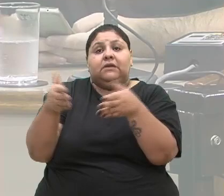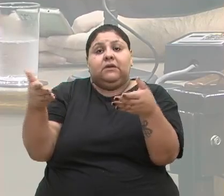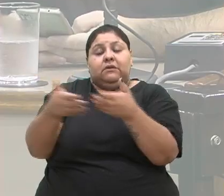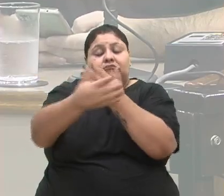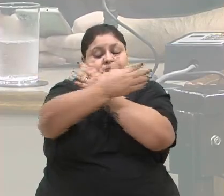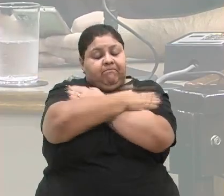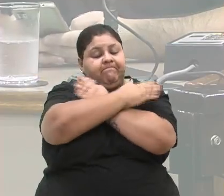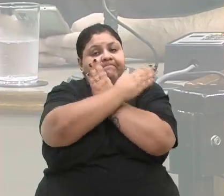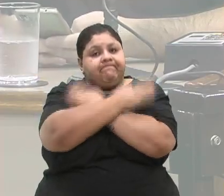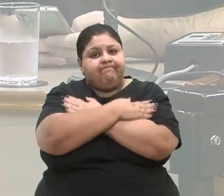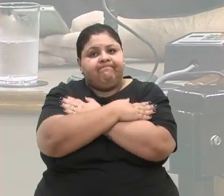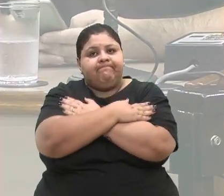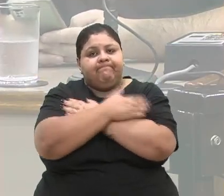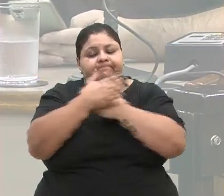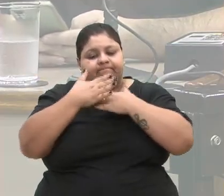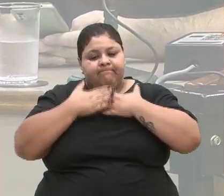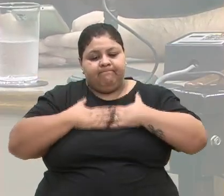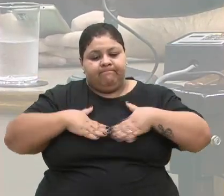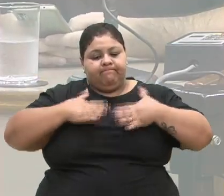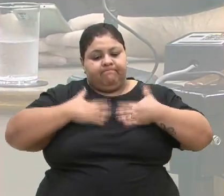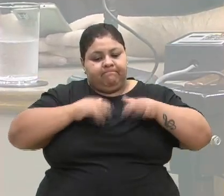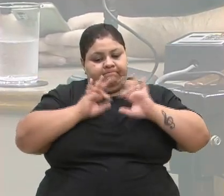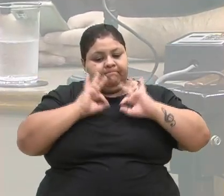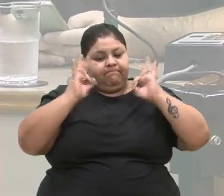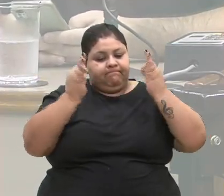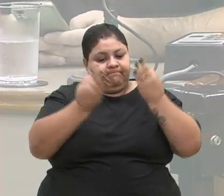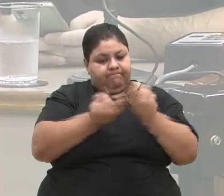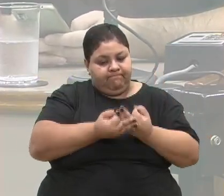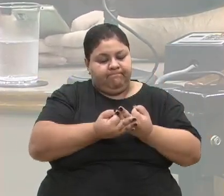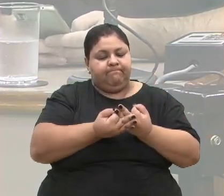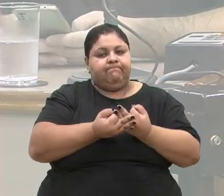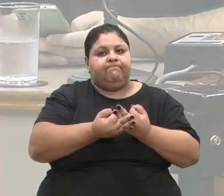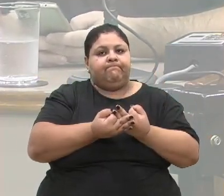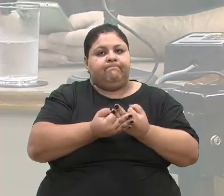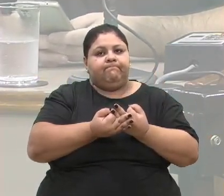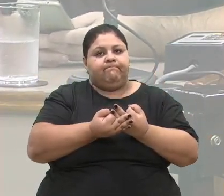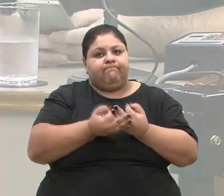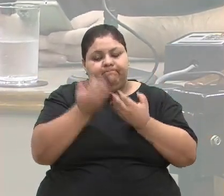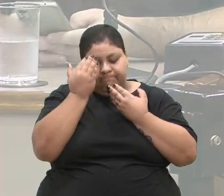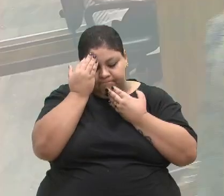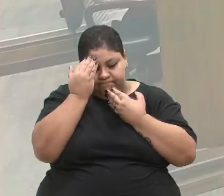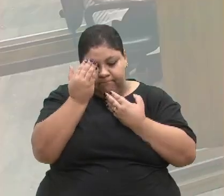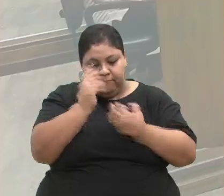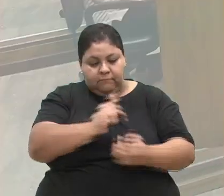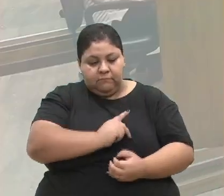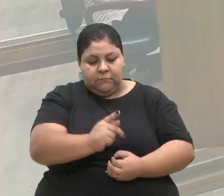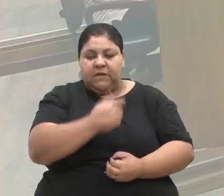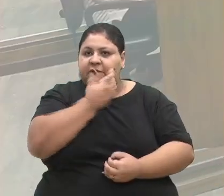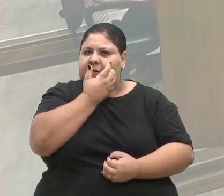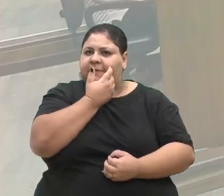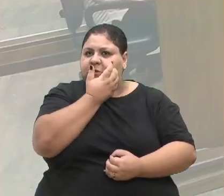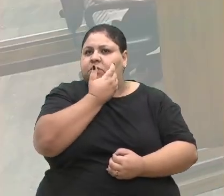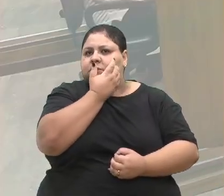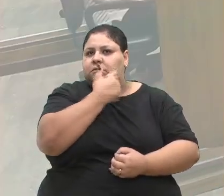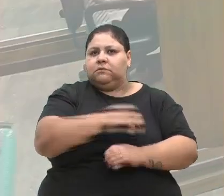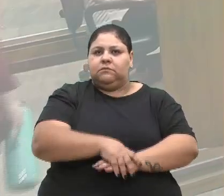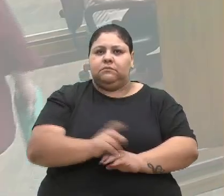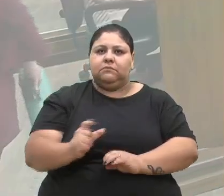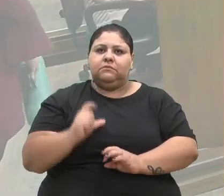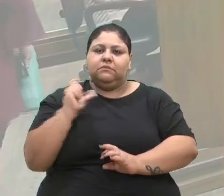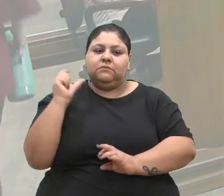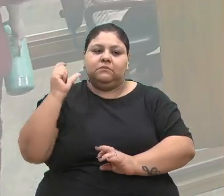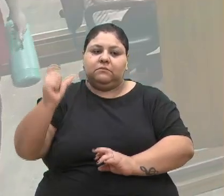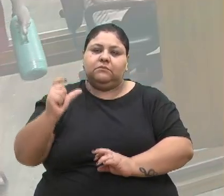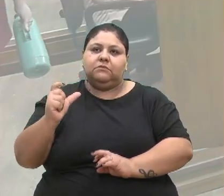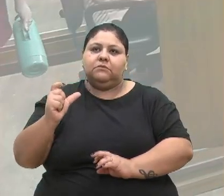abraço e conforto aos familiares do senhor Pedro Dalla Santa. Obrigado, presidente. Essa palavra. Com a palavra, vereador